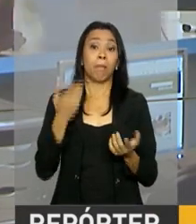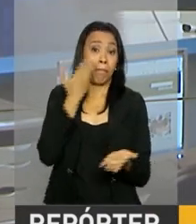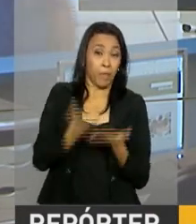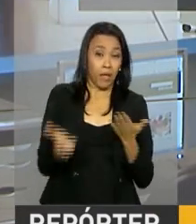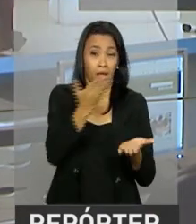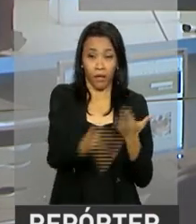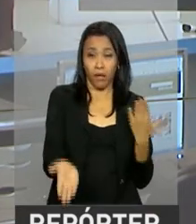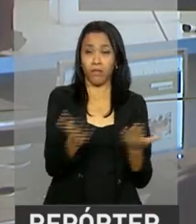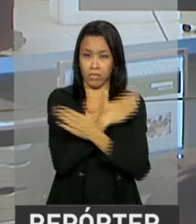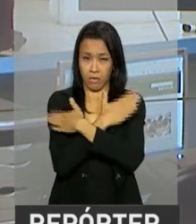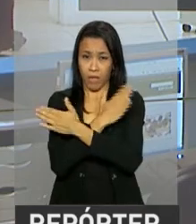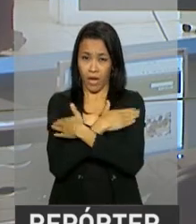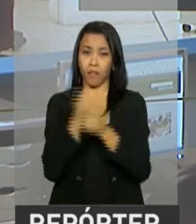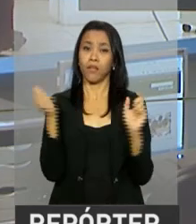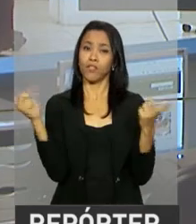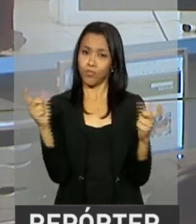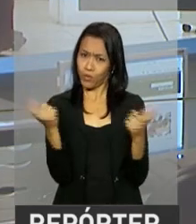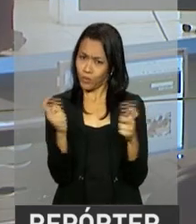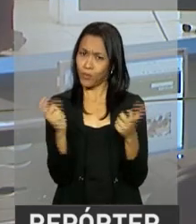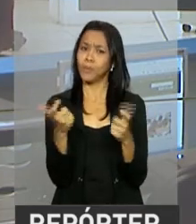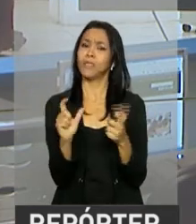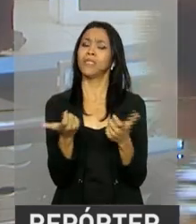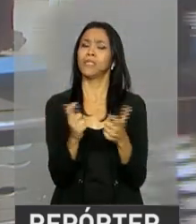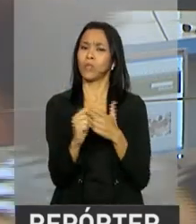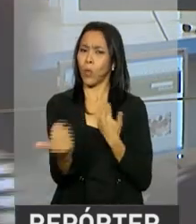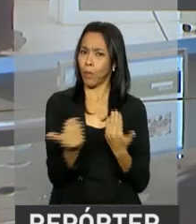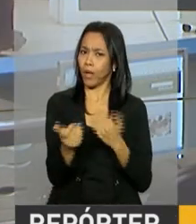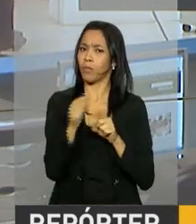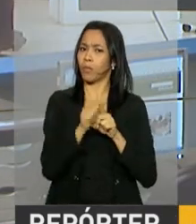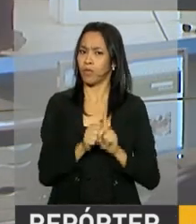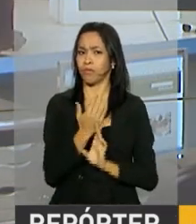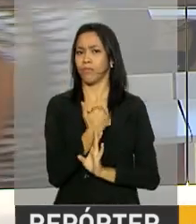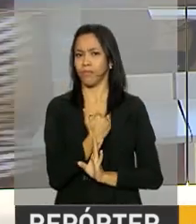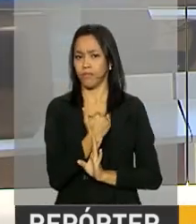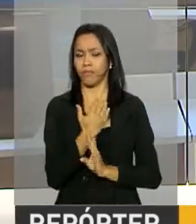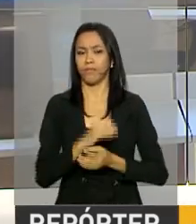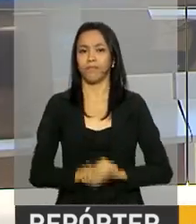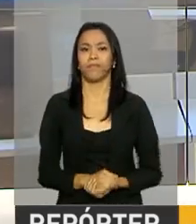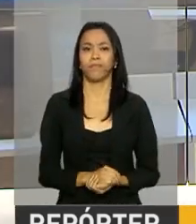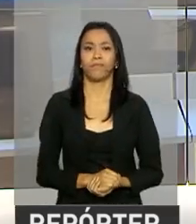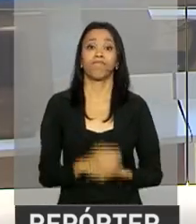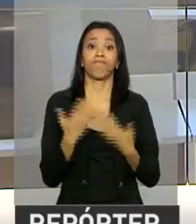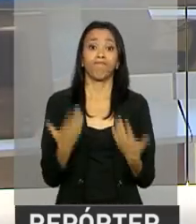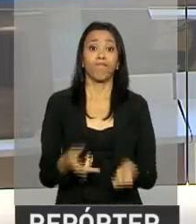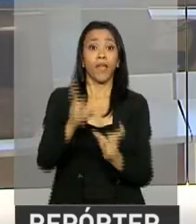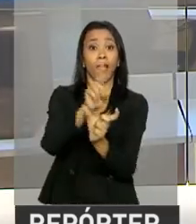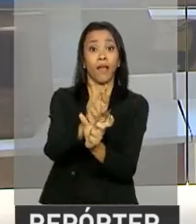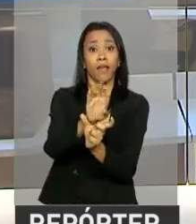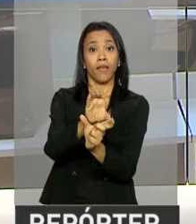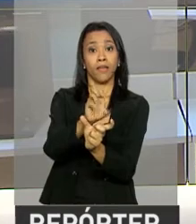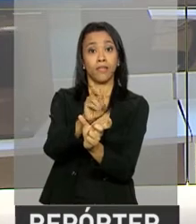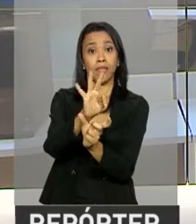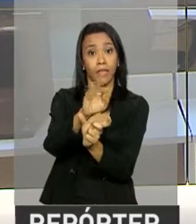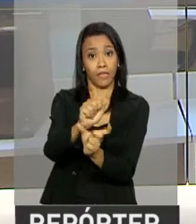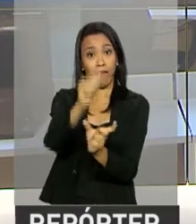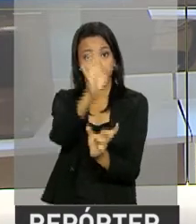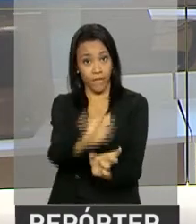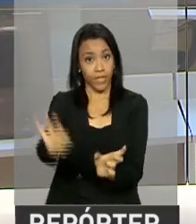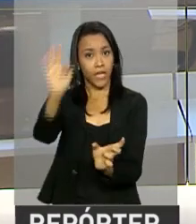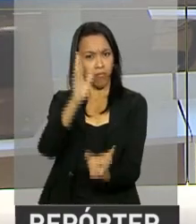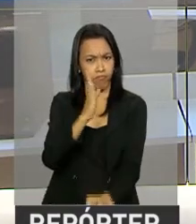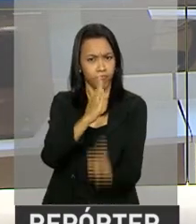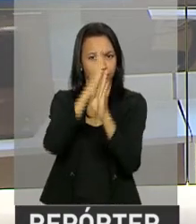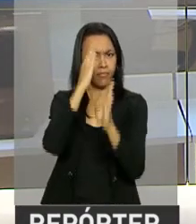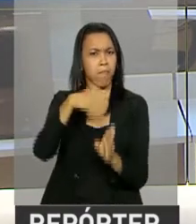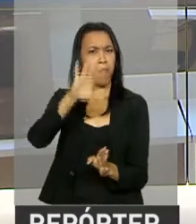de emprego está diminuindo ao compararmos com o mês anterior. E a Receita Federal identificou neste ano mais